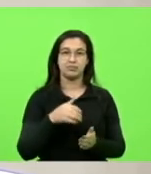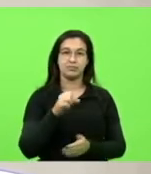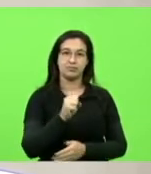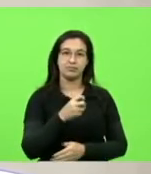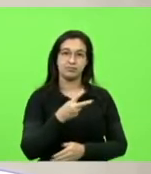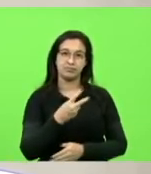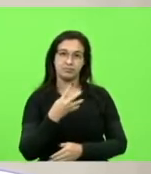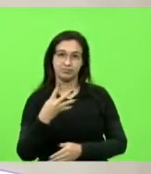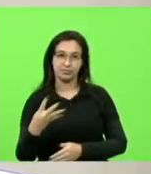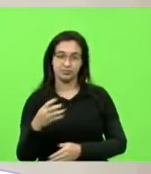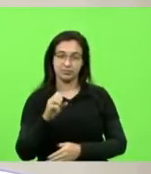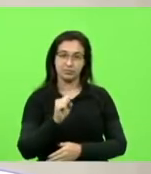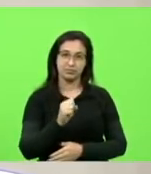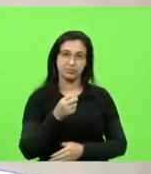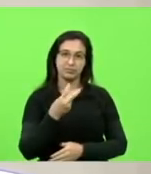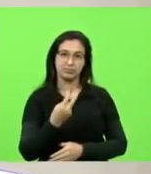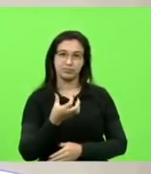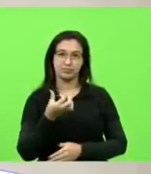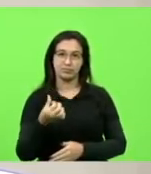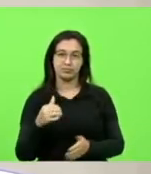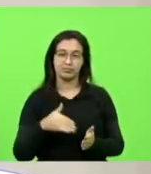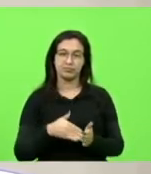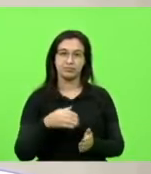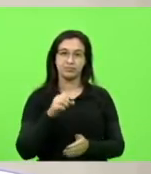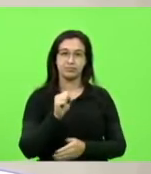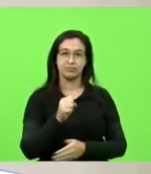826 a 828.